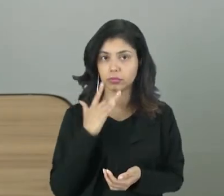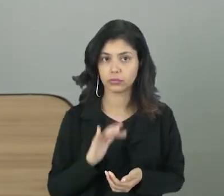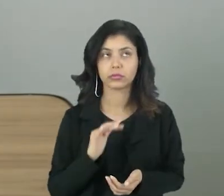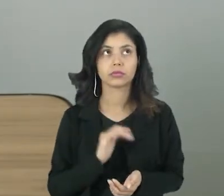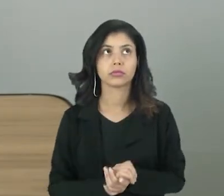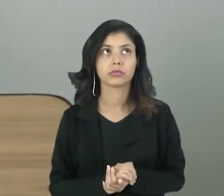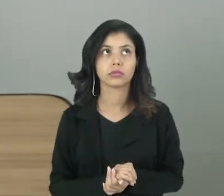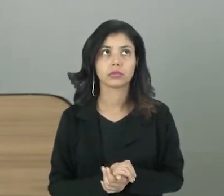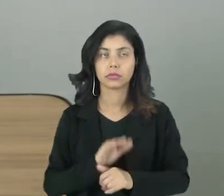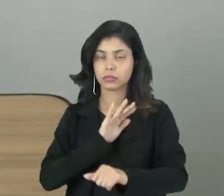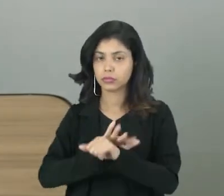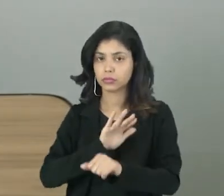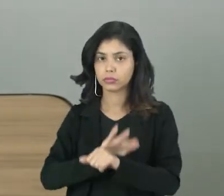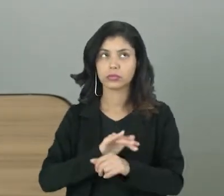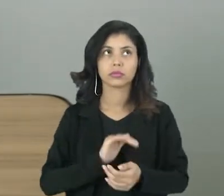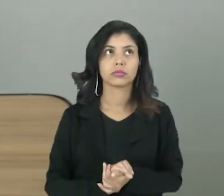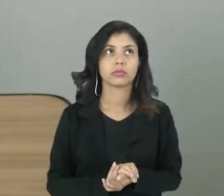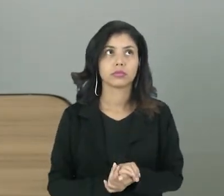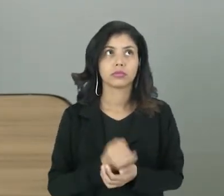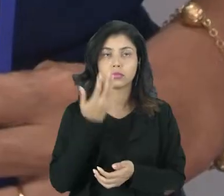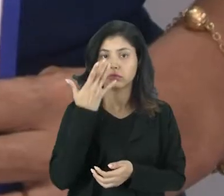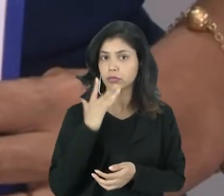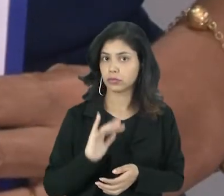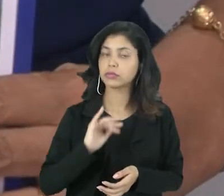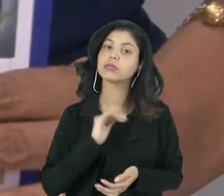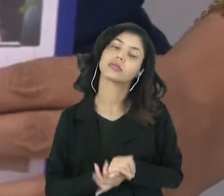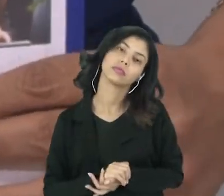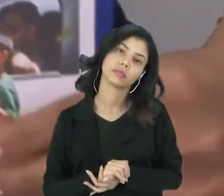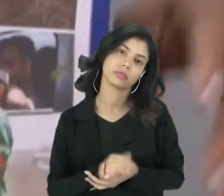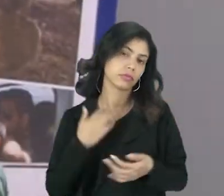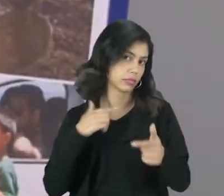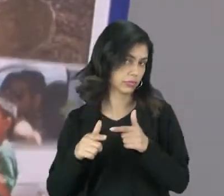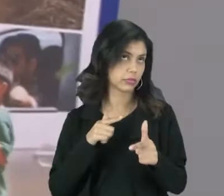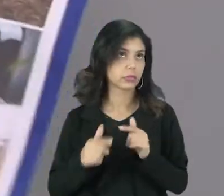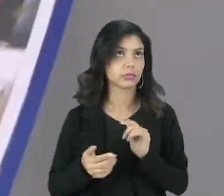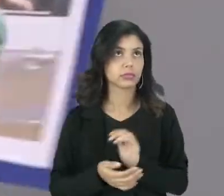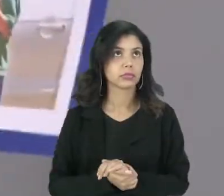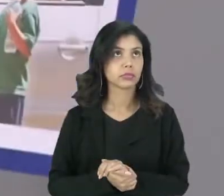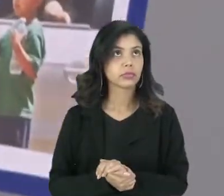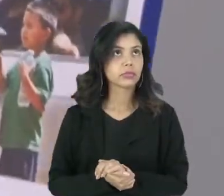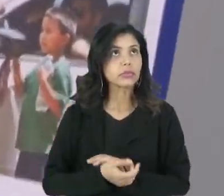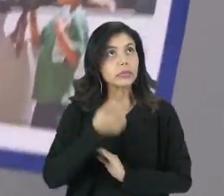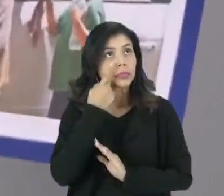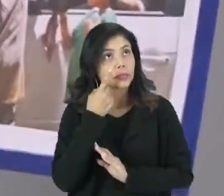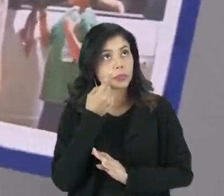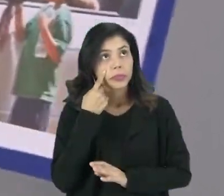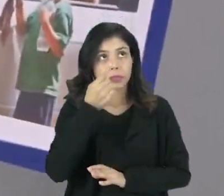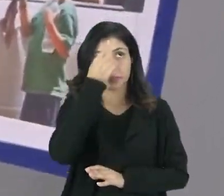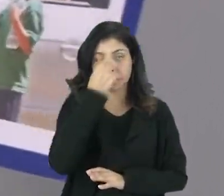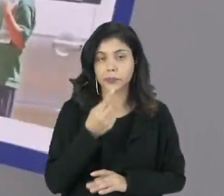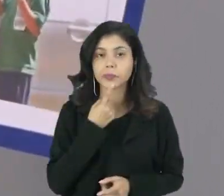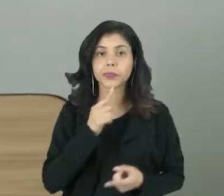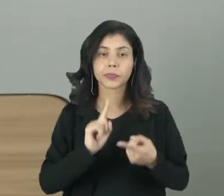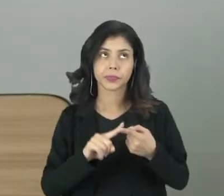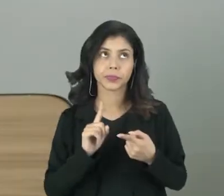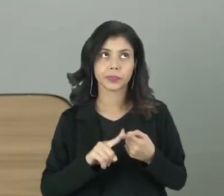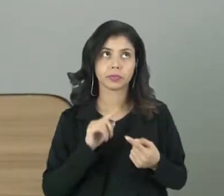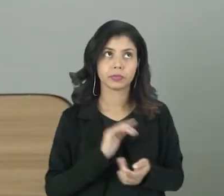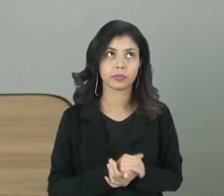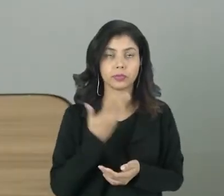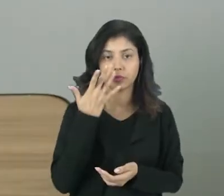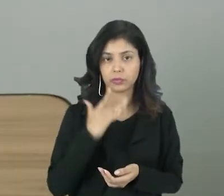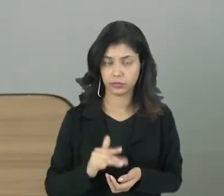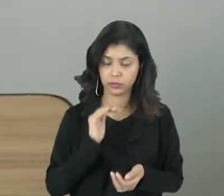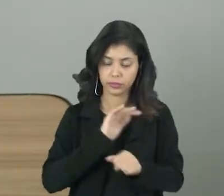crianças colaborando imagens de crianças trabalhando Observe bem esta primeira imagem